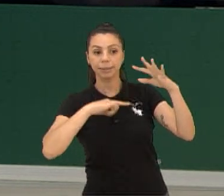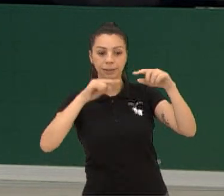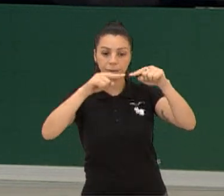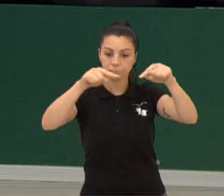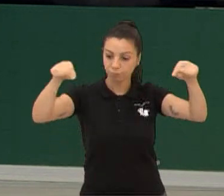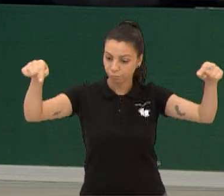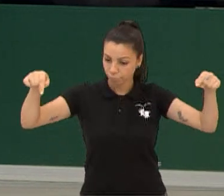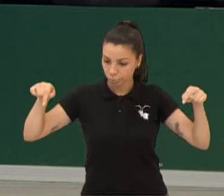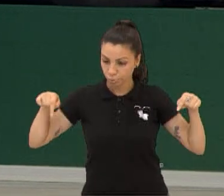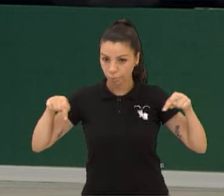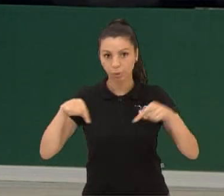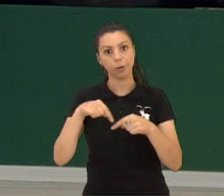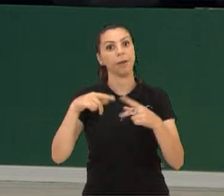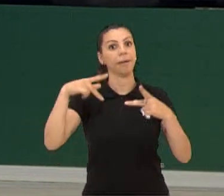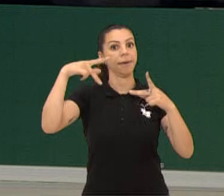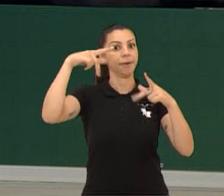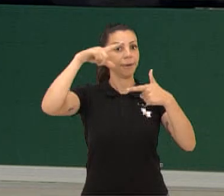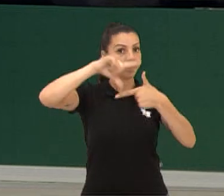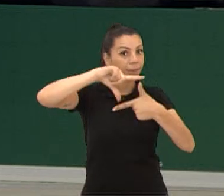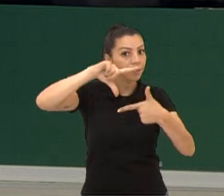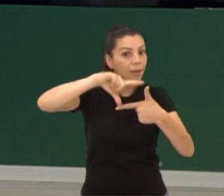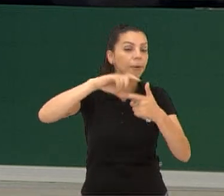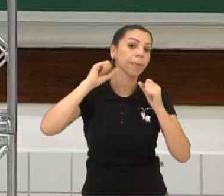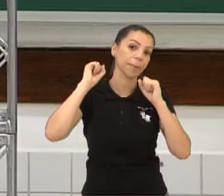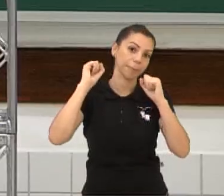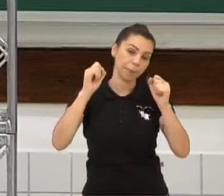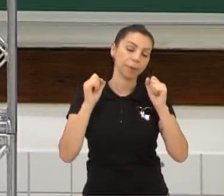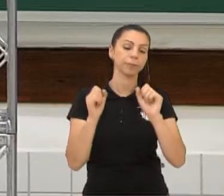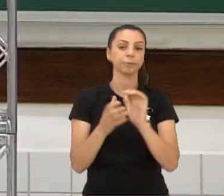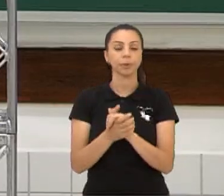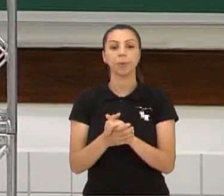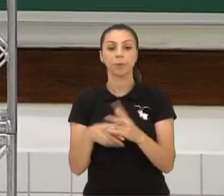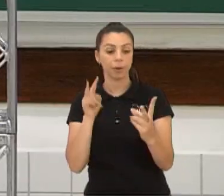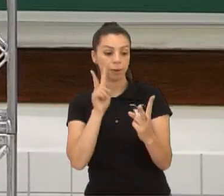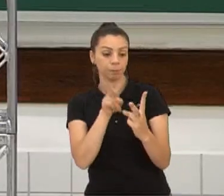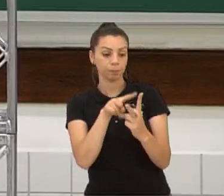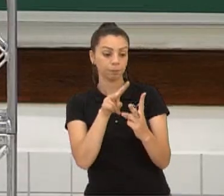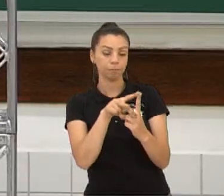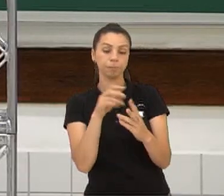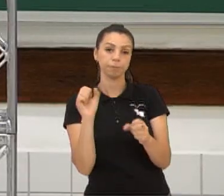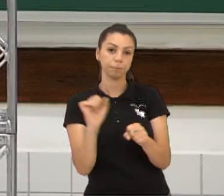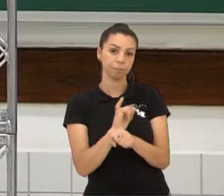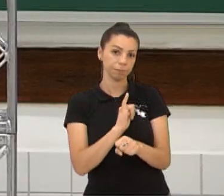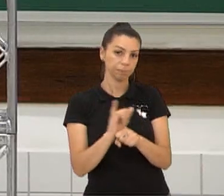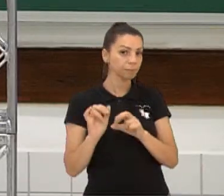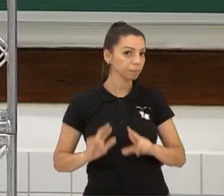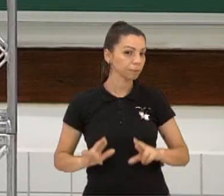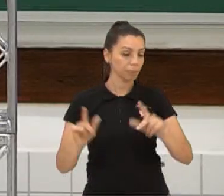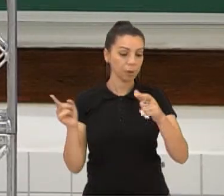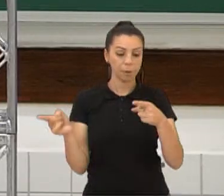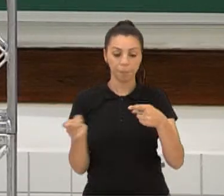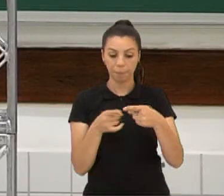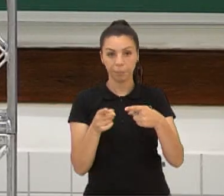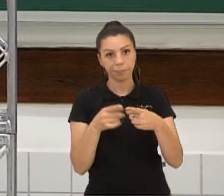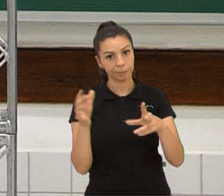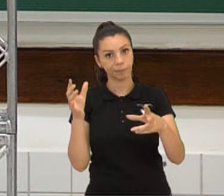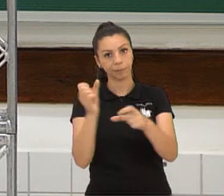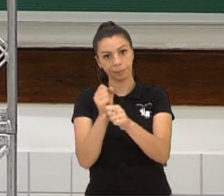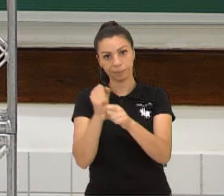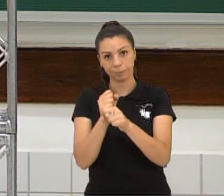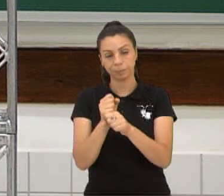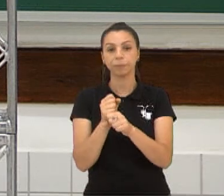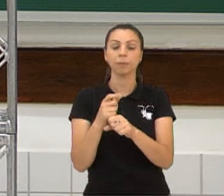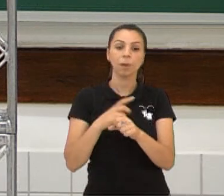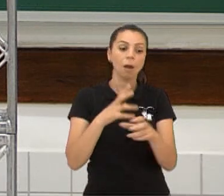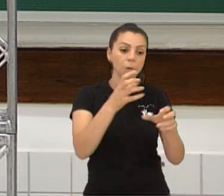de retângulo, não é? Eu posso ter duas estratégias diferentes. A primeira é a de somar as áreas